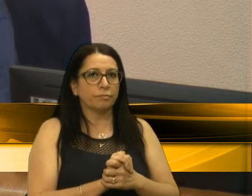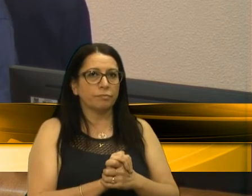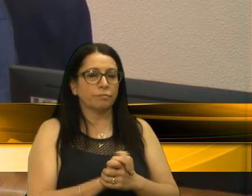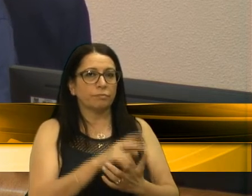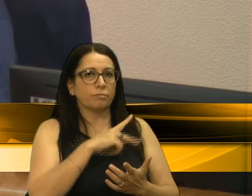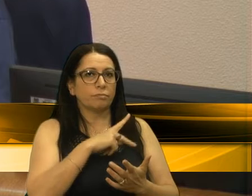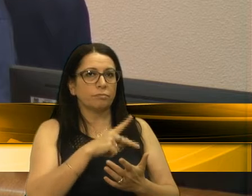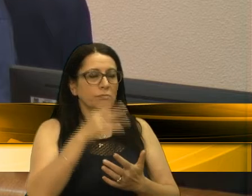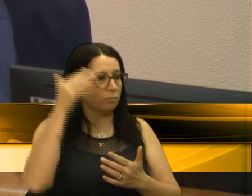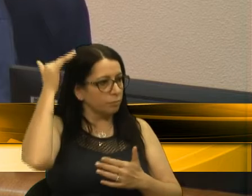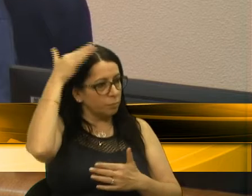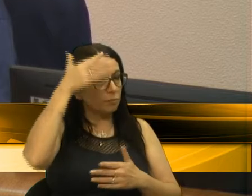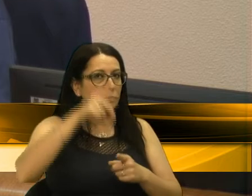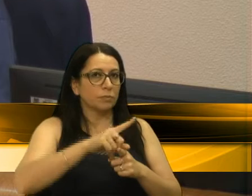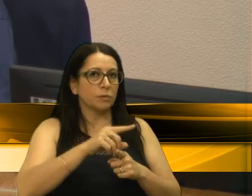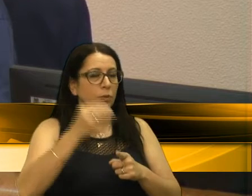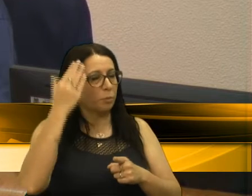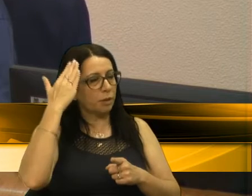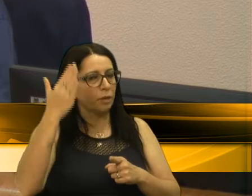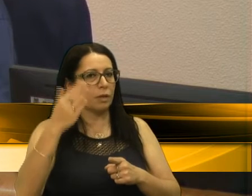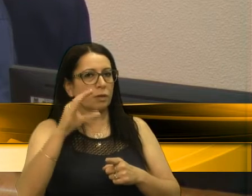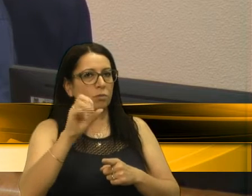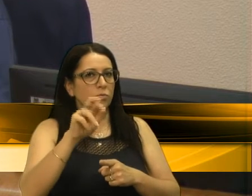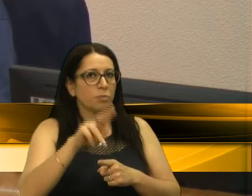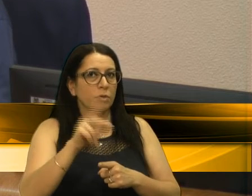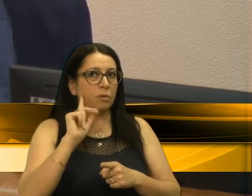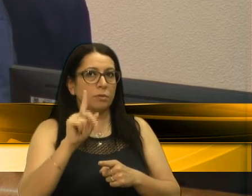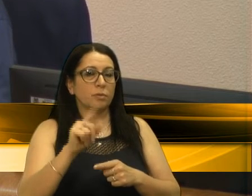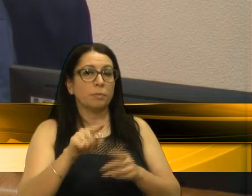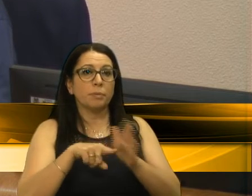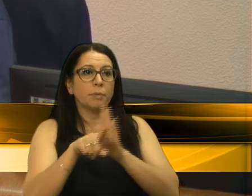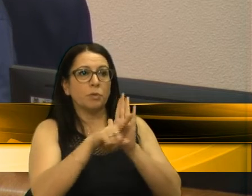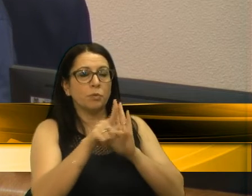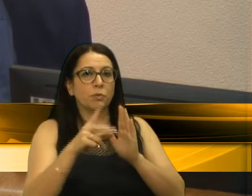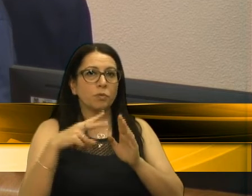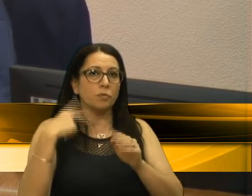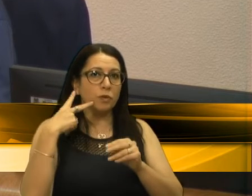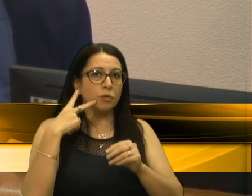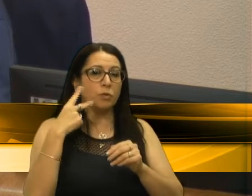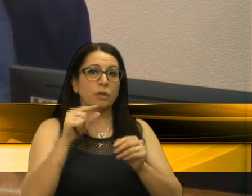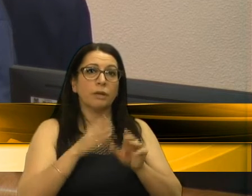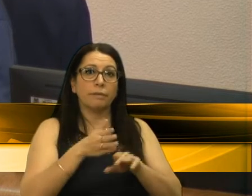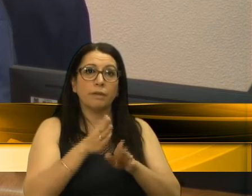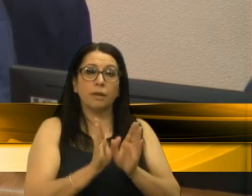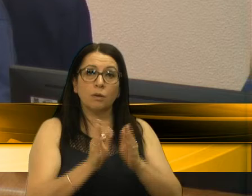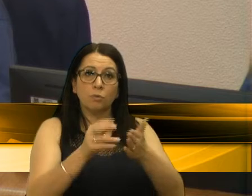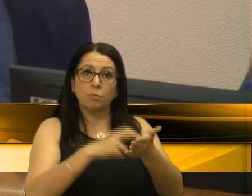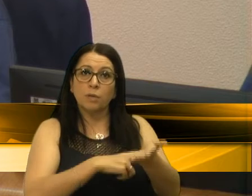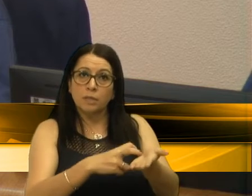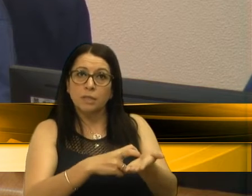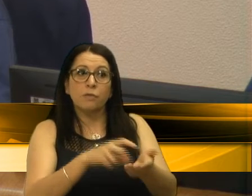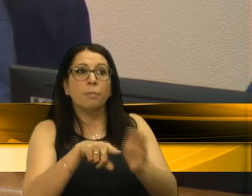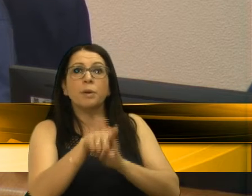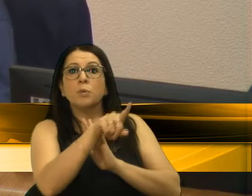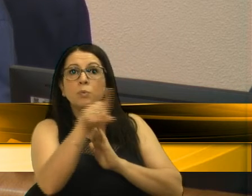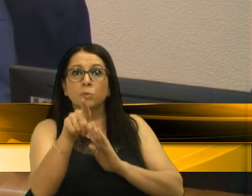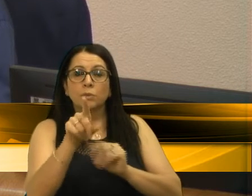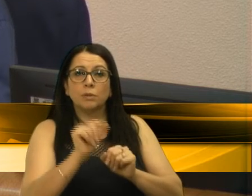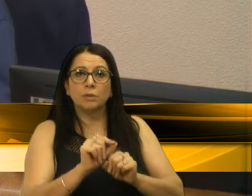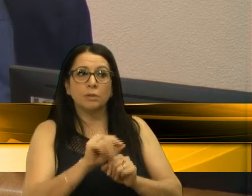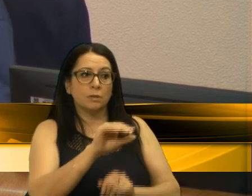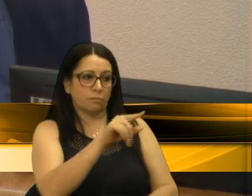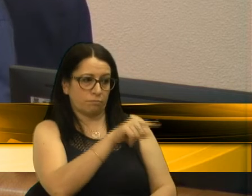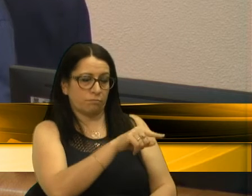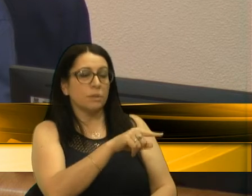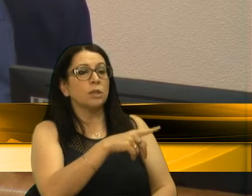Presidente Alceu Tomé, obrigado, doutor. Obrigado, Geomir. Passaremos agora aos questionamentos dos vereadores que integram a comissão processante. Já vou lhe fazer uma pergunta direcionada a você, Geomir.